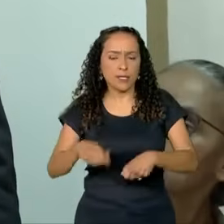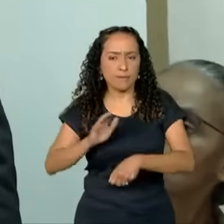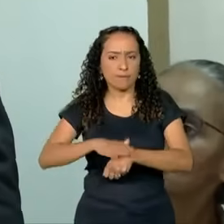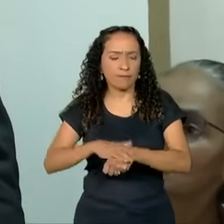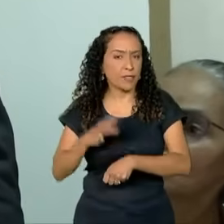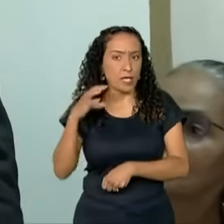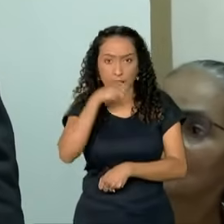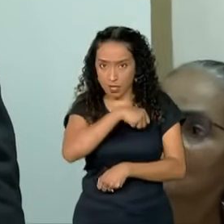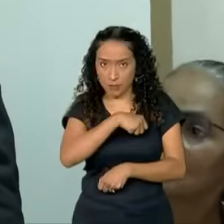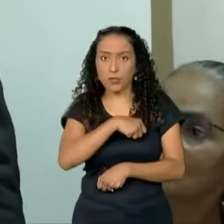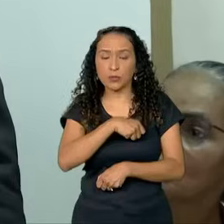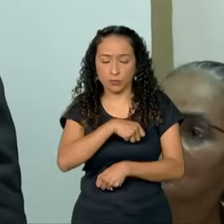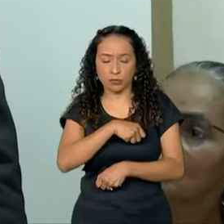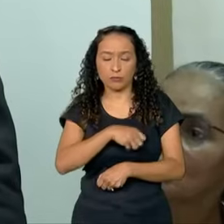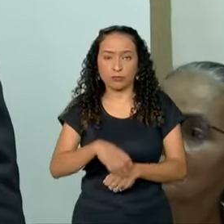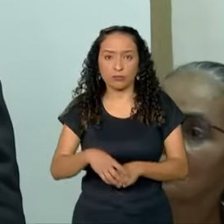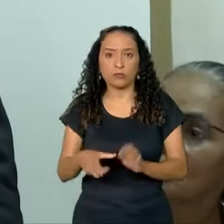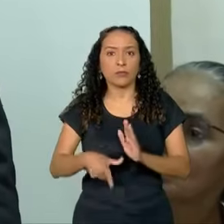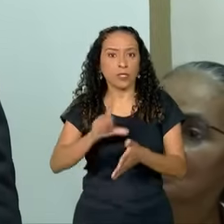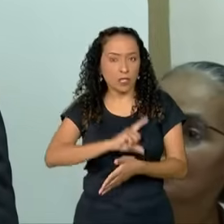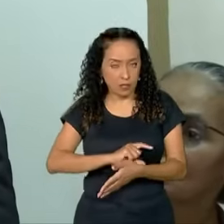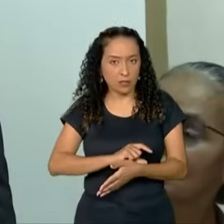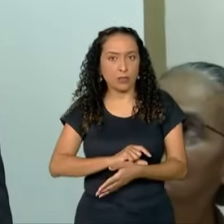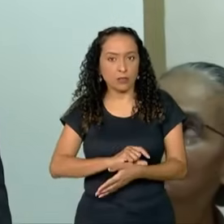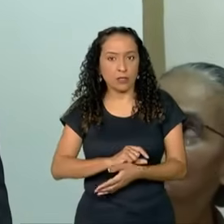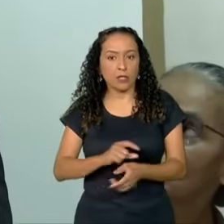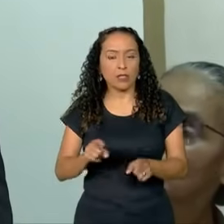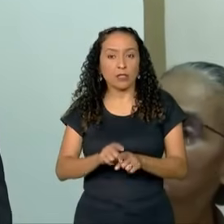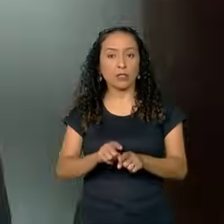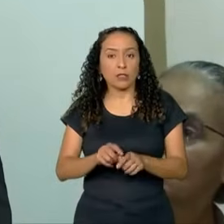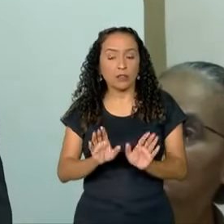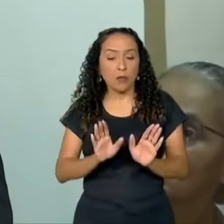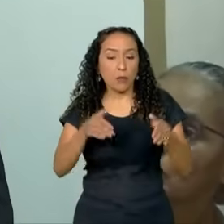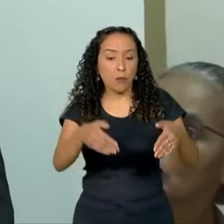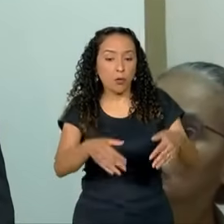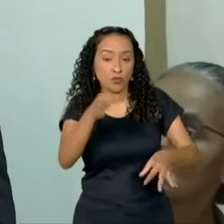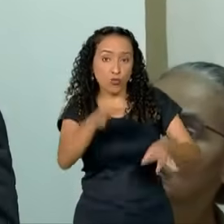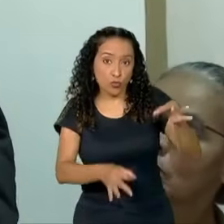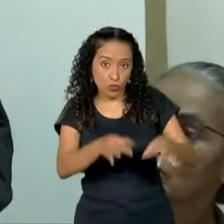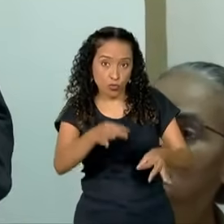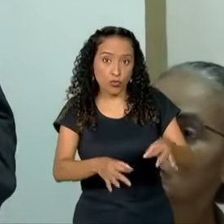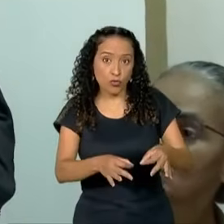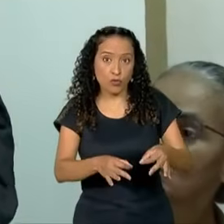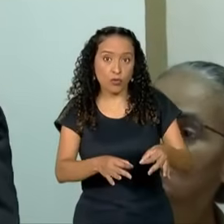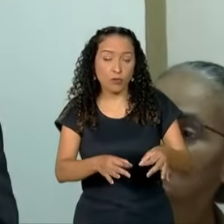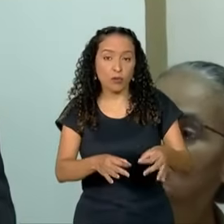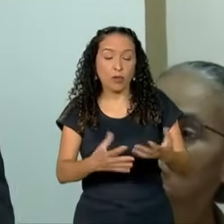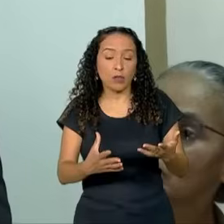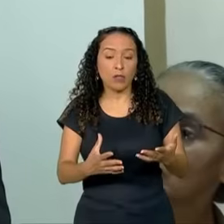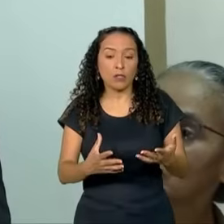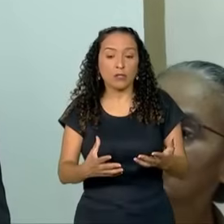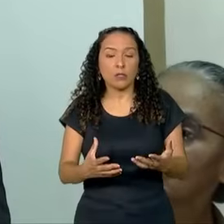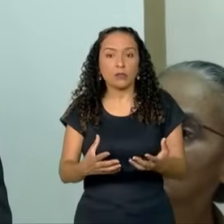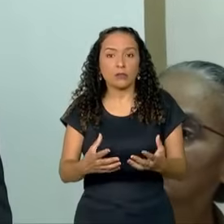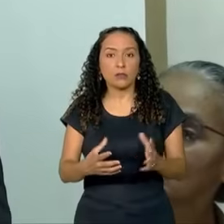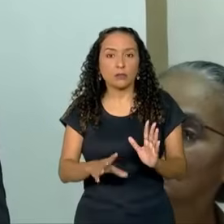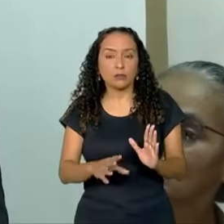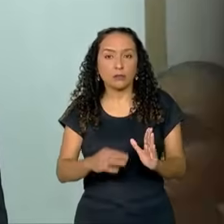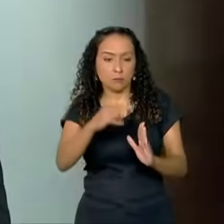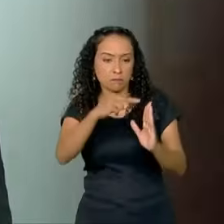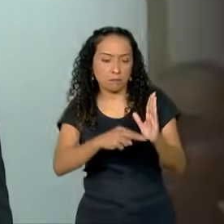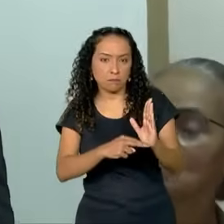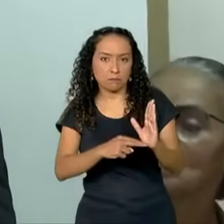cedo e agir rápido. Do ponto de vista jurídico, a adoção de um regime